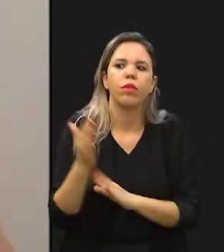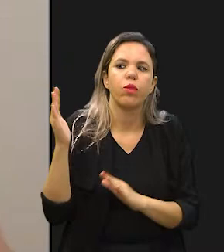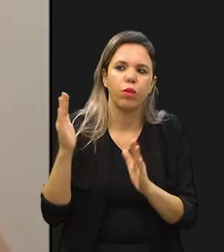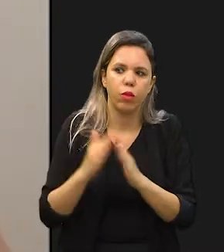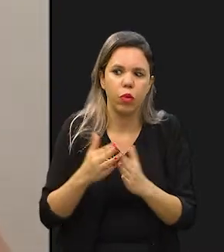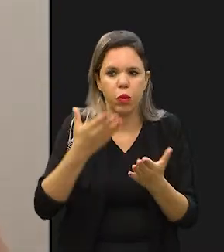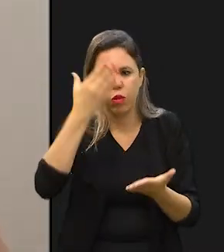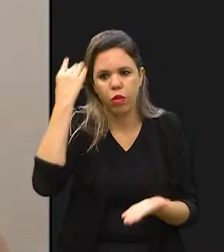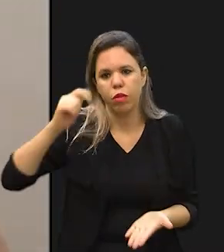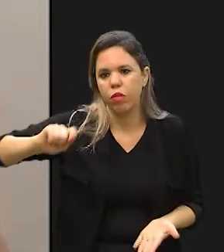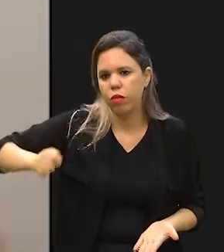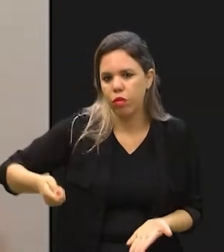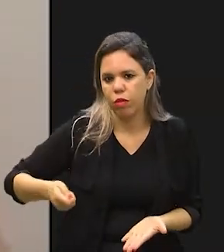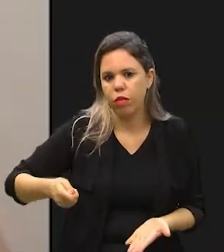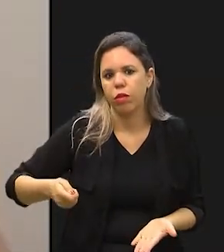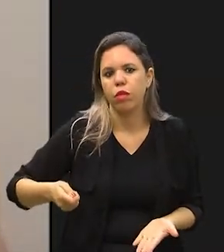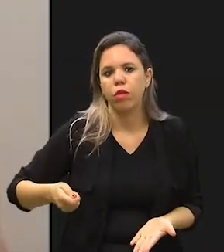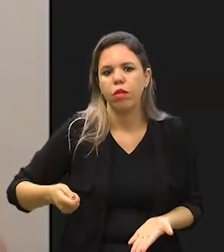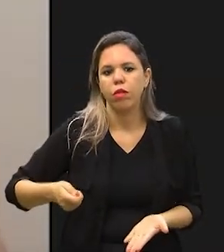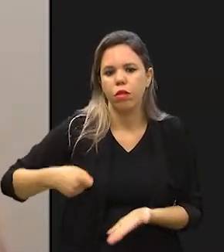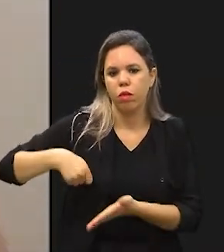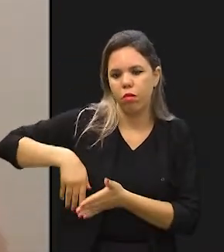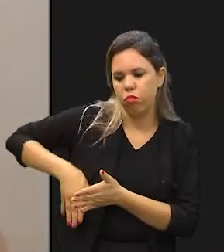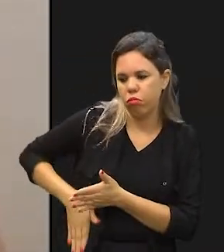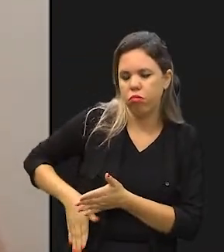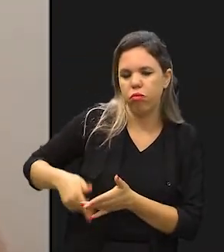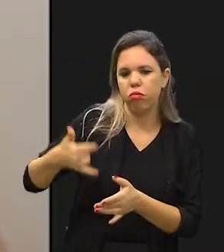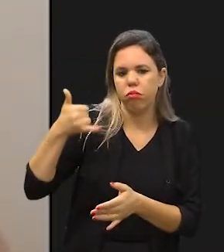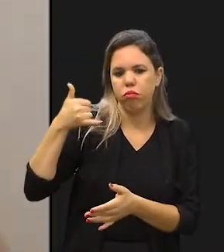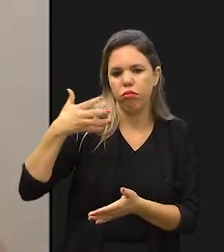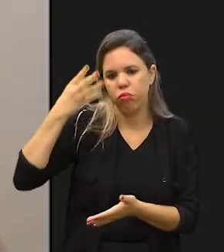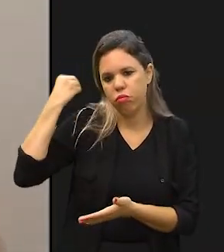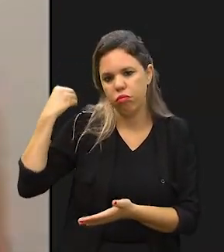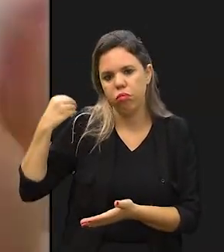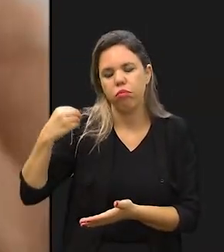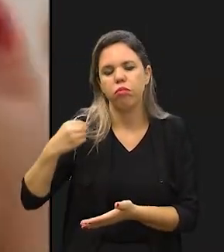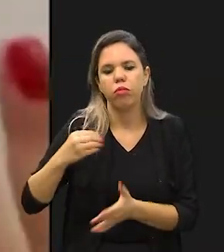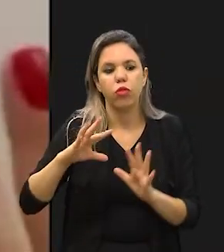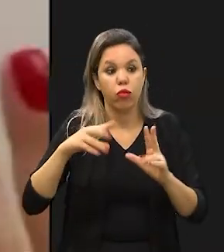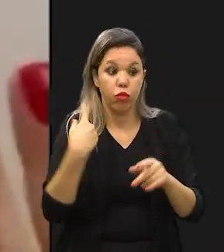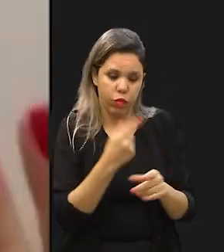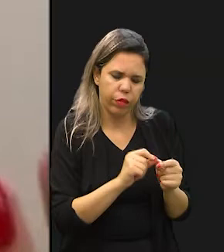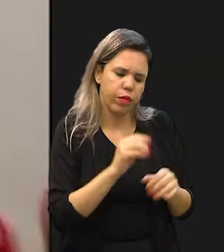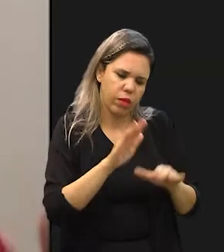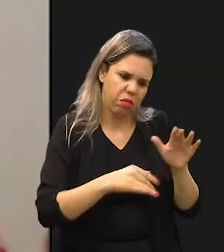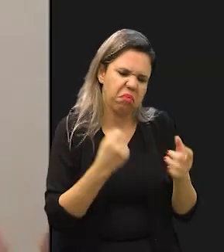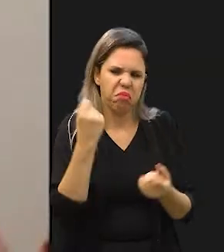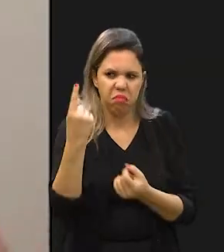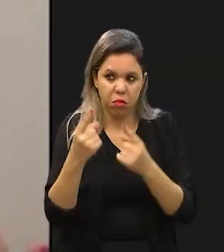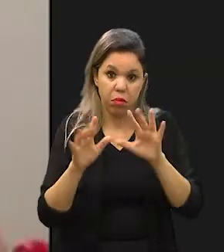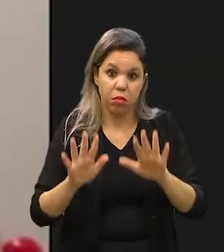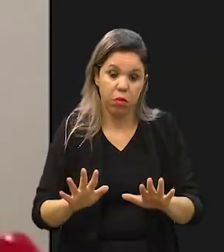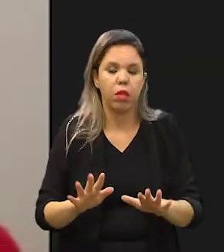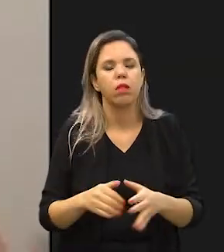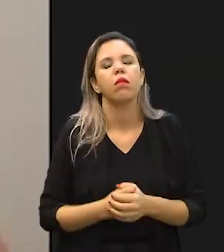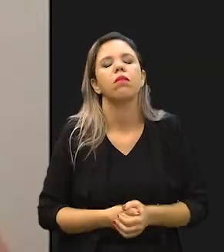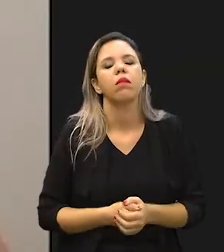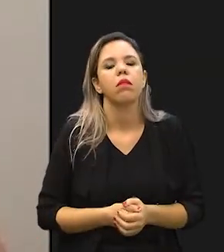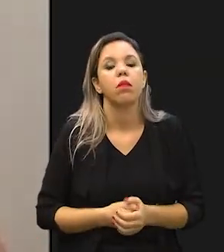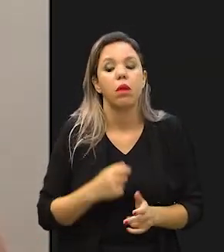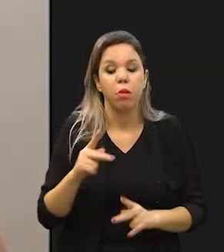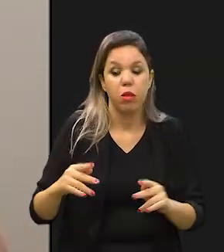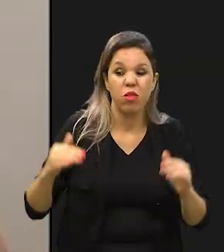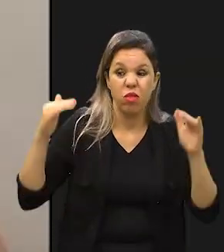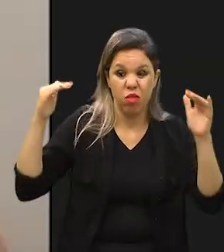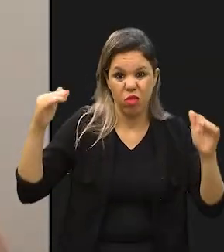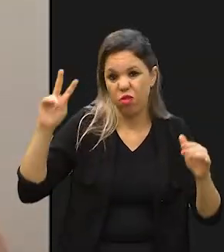casa, esquece a chave, esquece a carteira, esquece o celular. Claro que isso todos nós fazemos uma vez ou outra, né? Mas é aquele